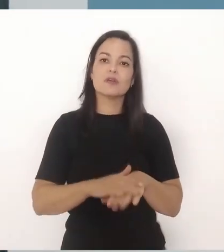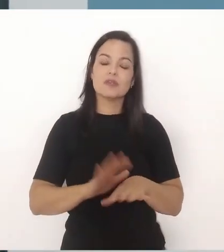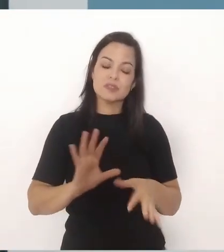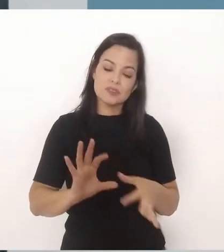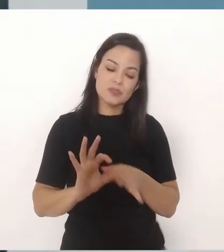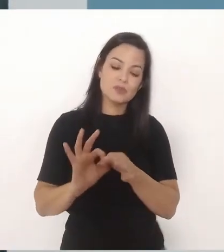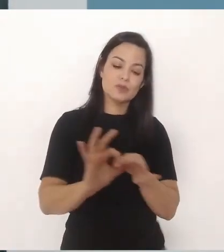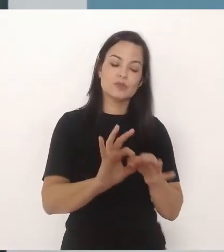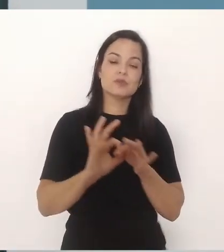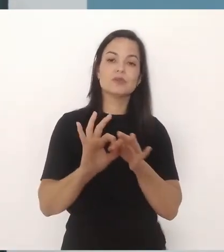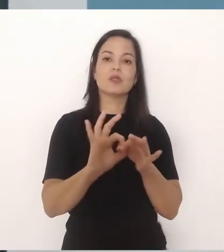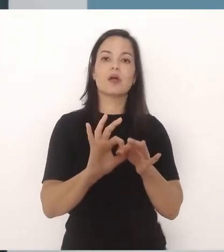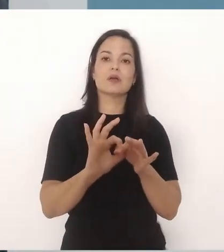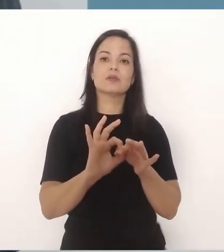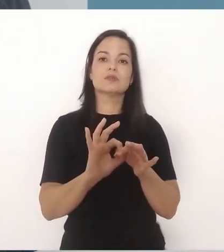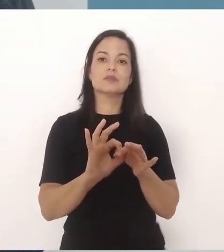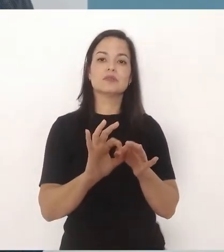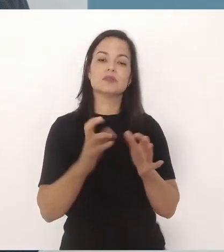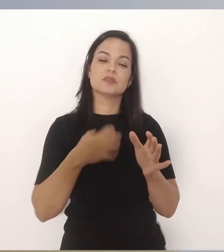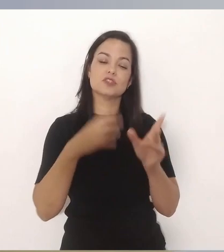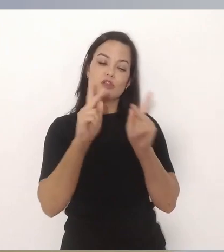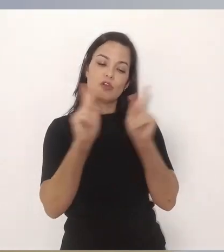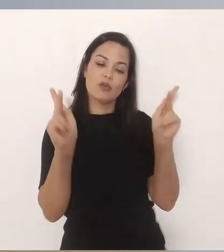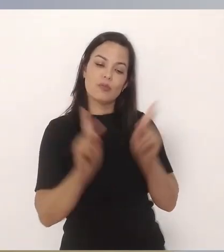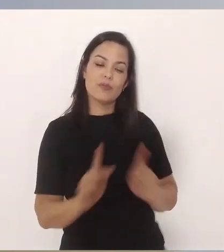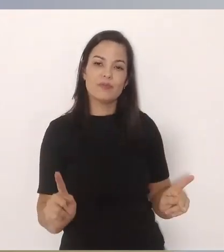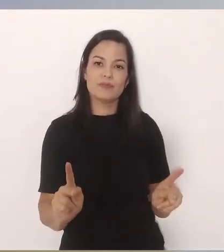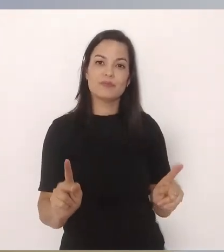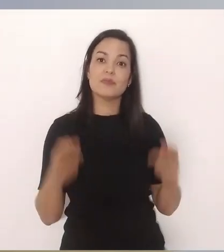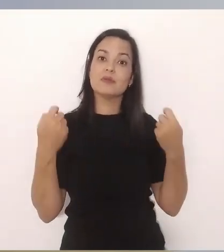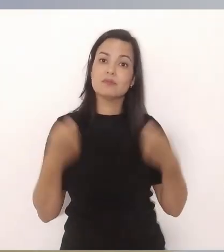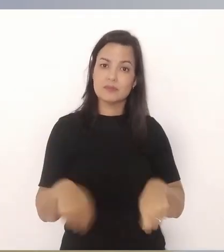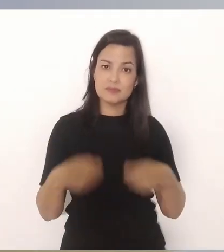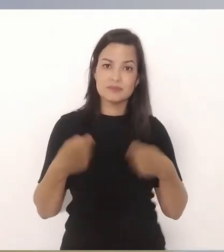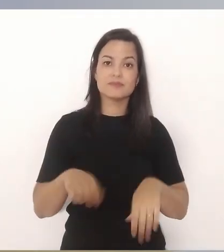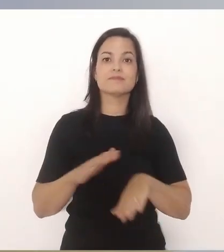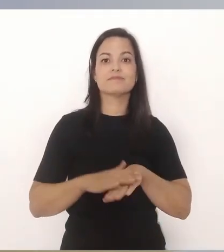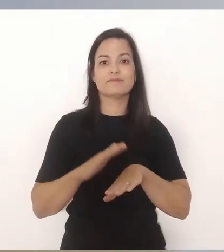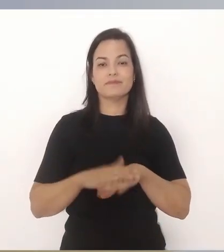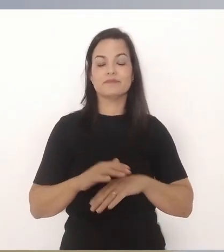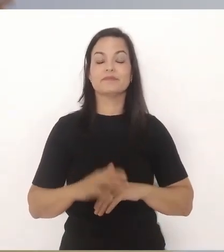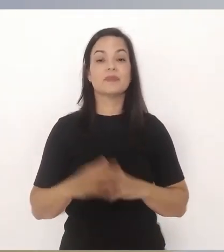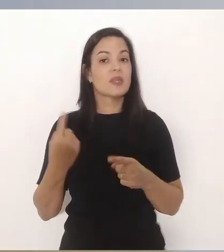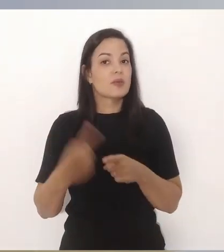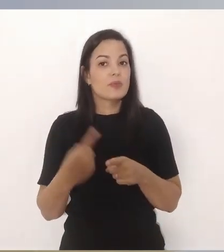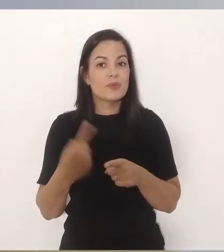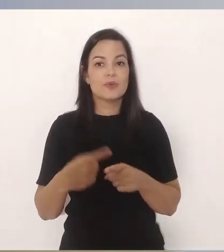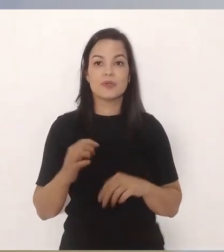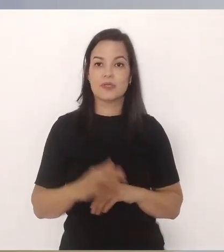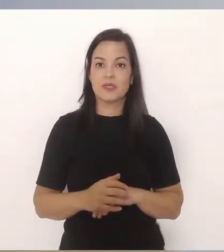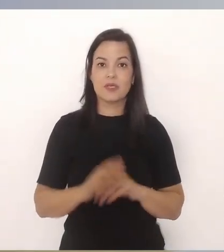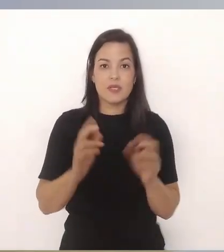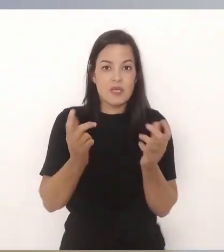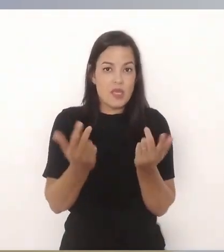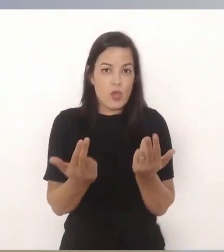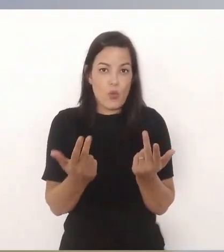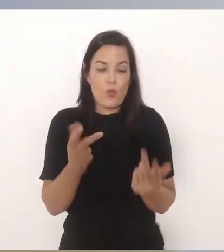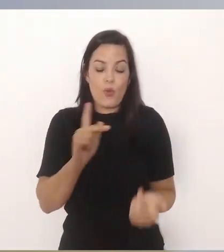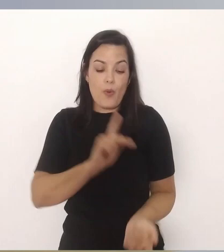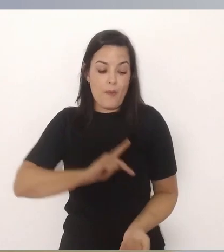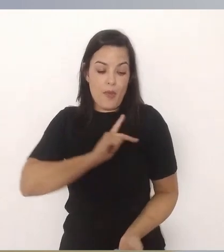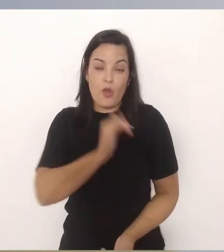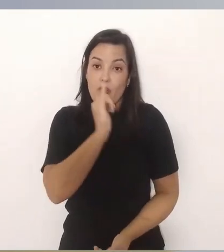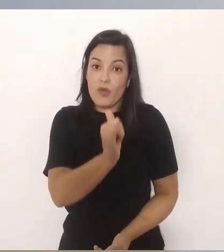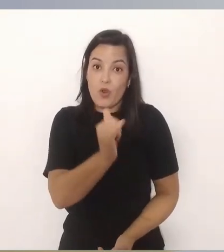unidade do Espírito no vínculo da paz. E é necessário que a gente faça isso, porque, como Paulo diz, há somente